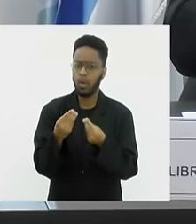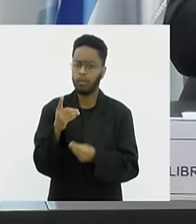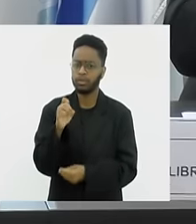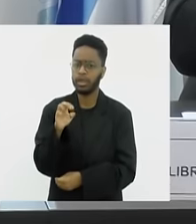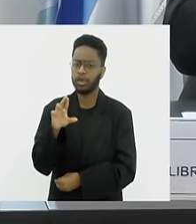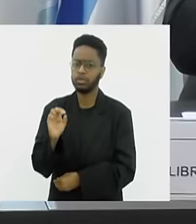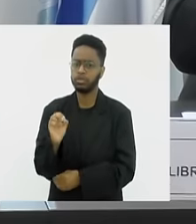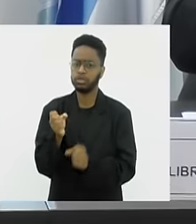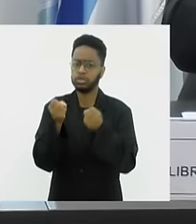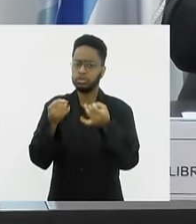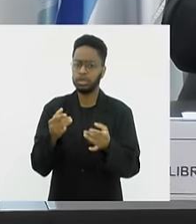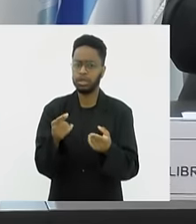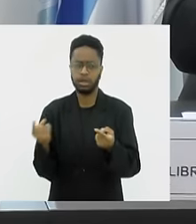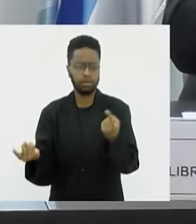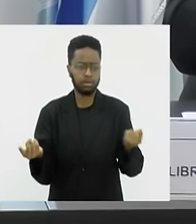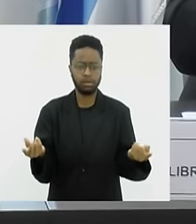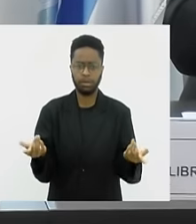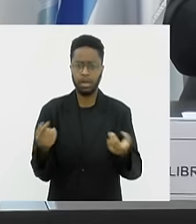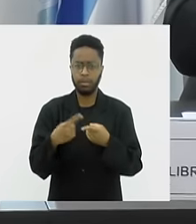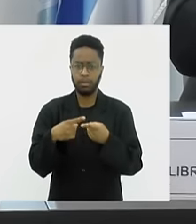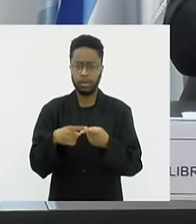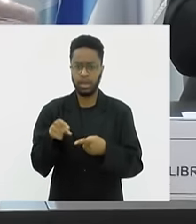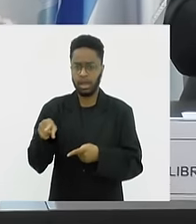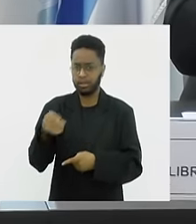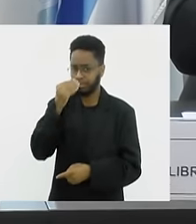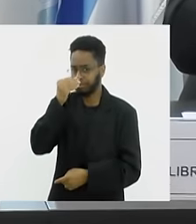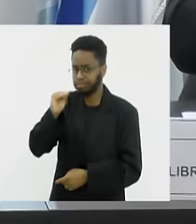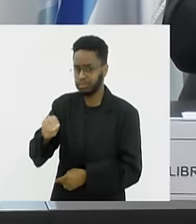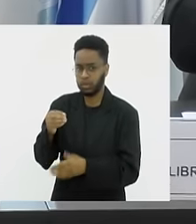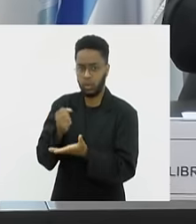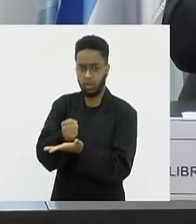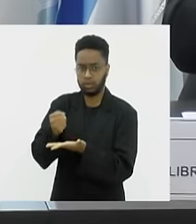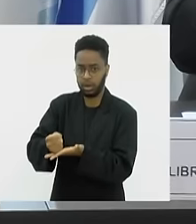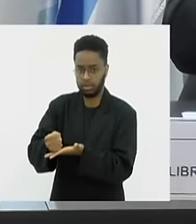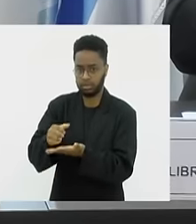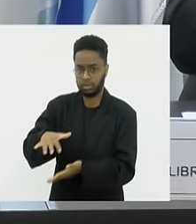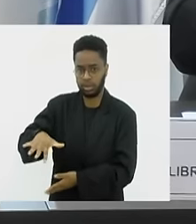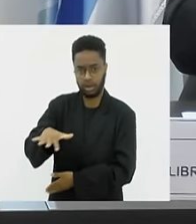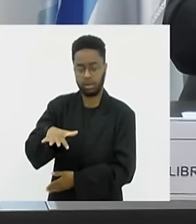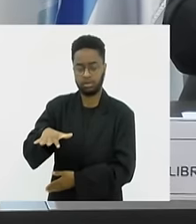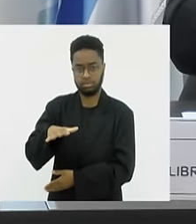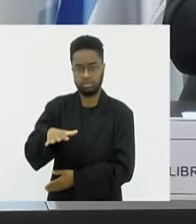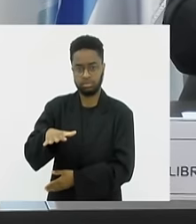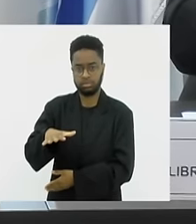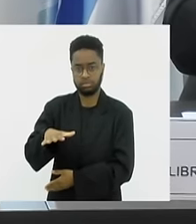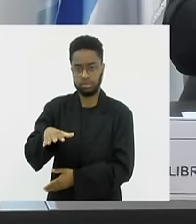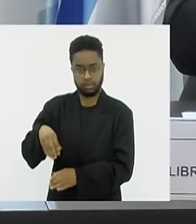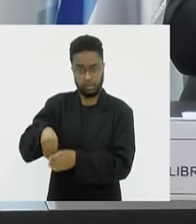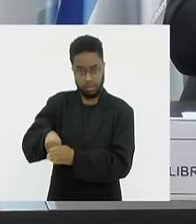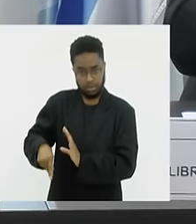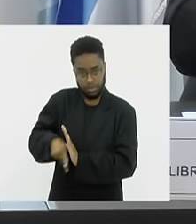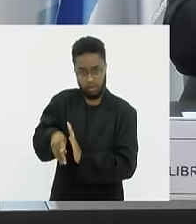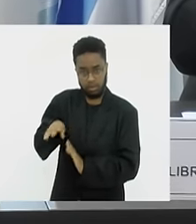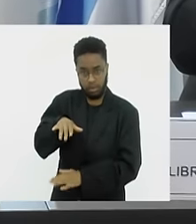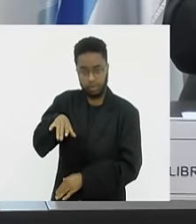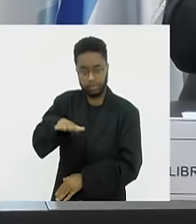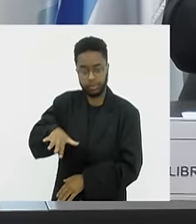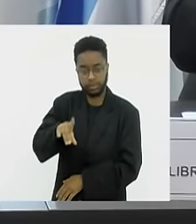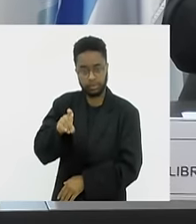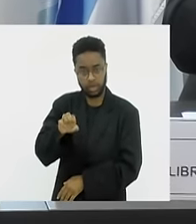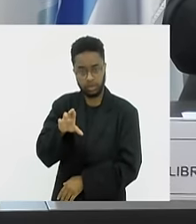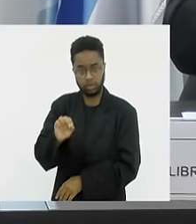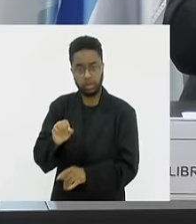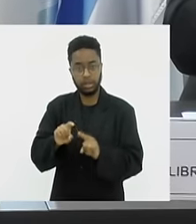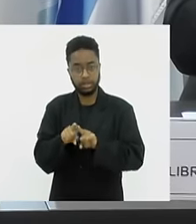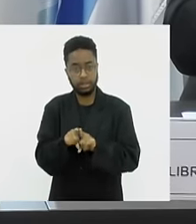essa dicotomia de ignorar a cobertura contratual para um setor, para dentro de si próprio, e, por outro lado, fazer vista